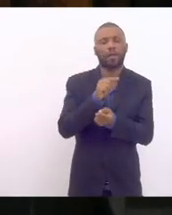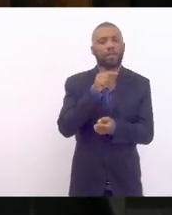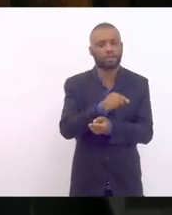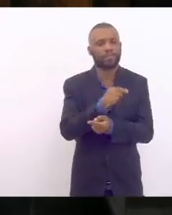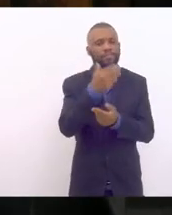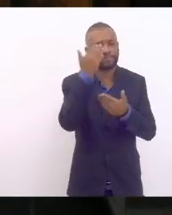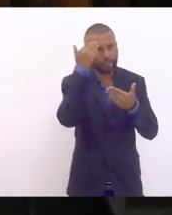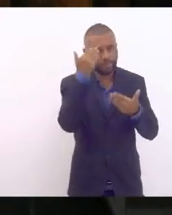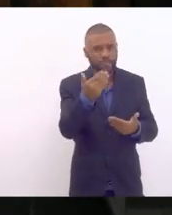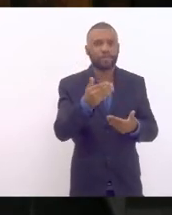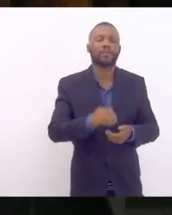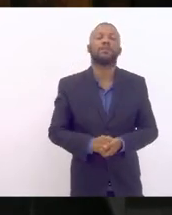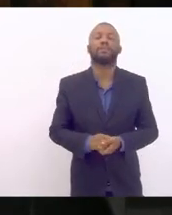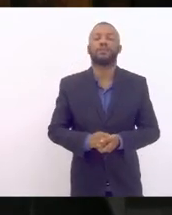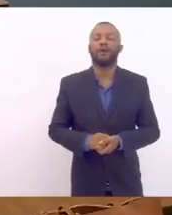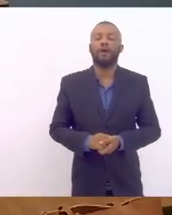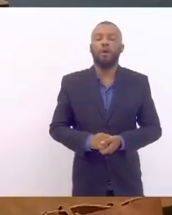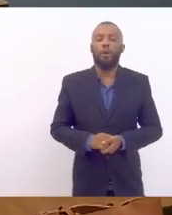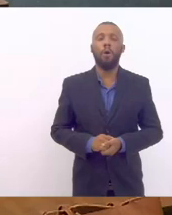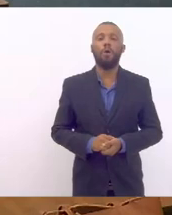muito obrigado